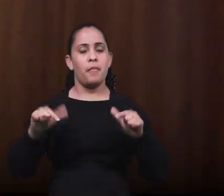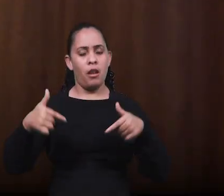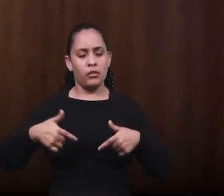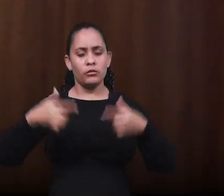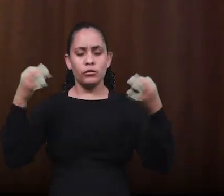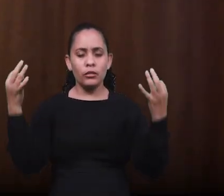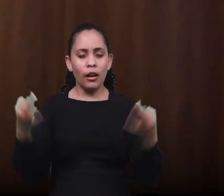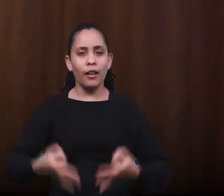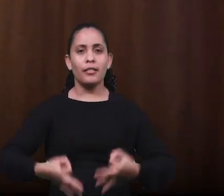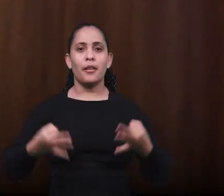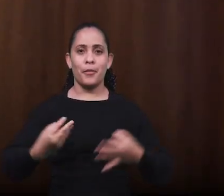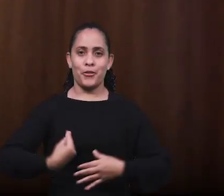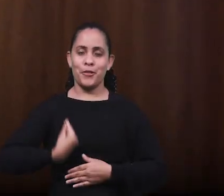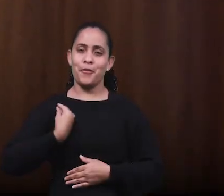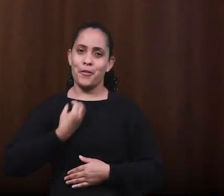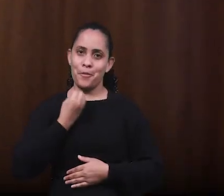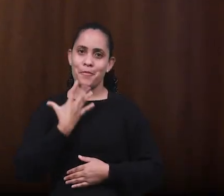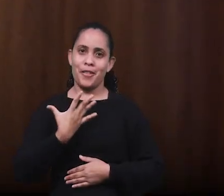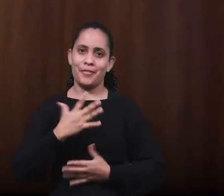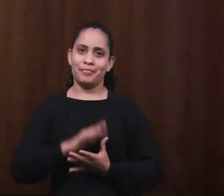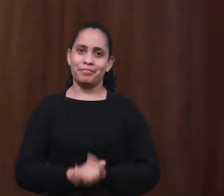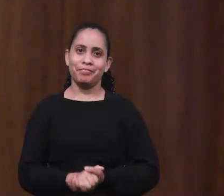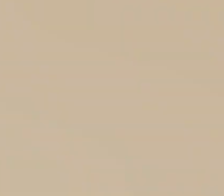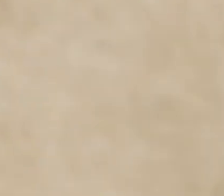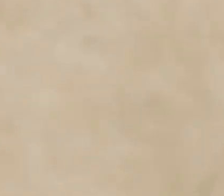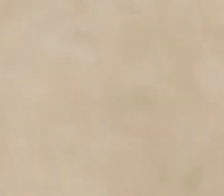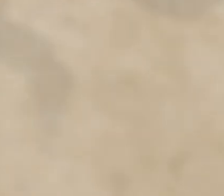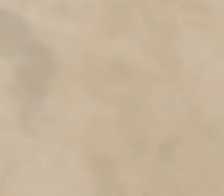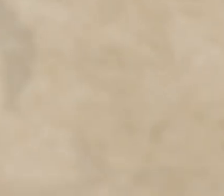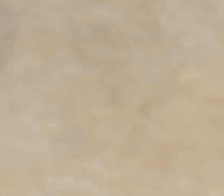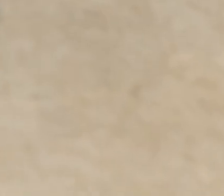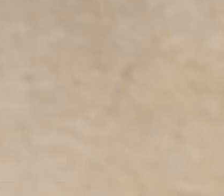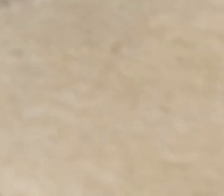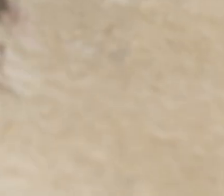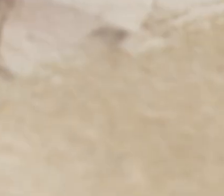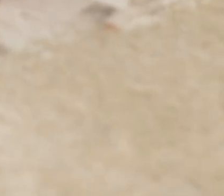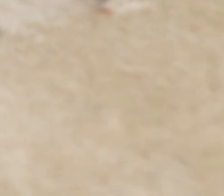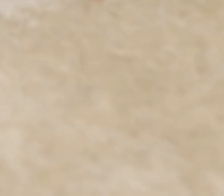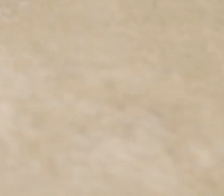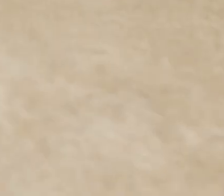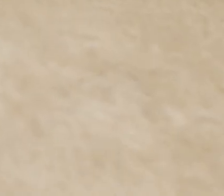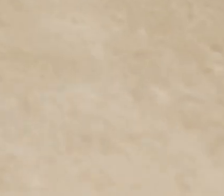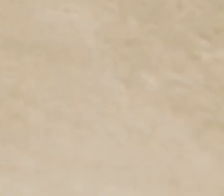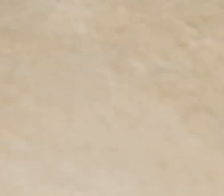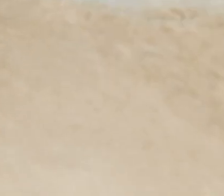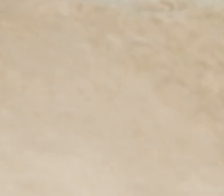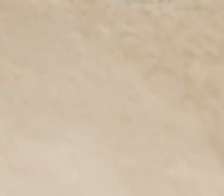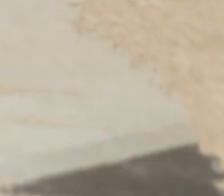ensinam a agir corretamente e viver melhor.